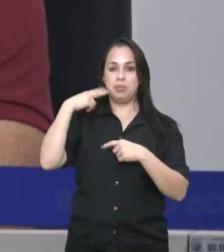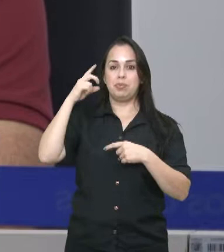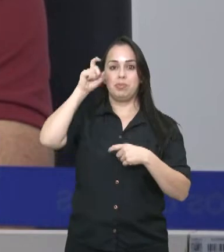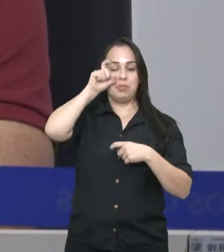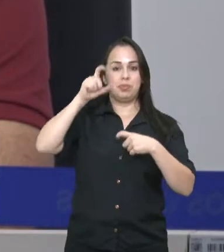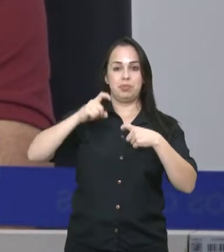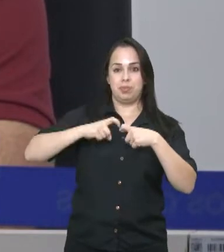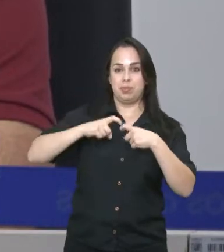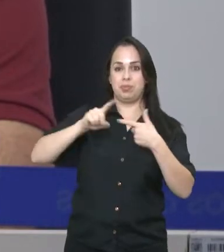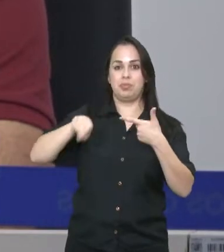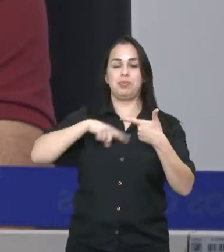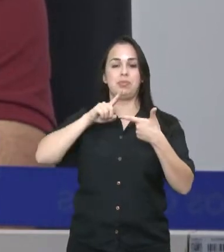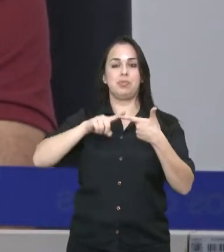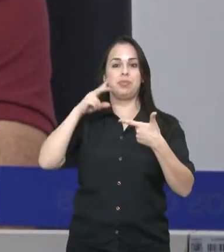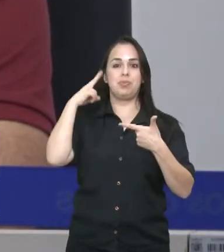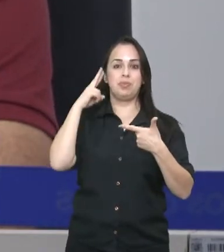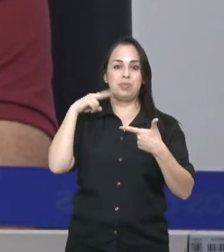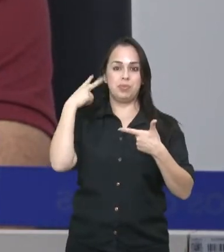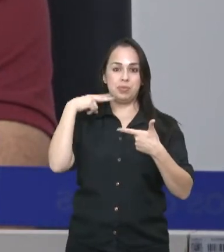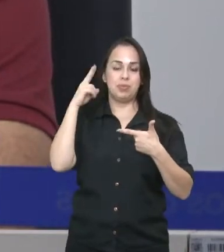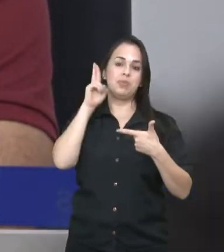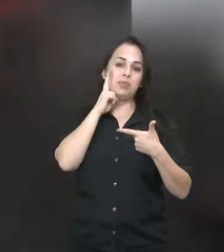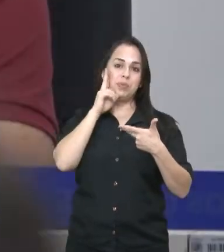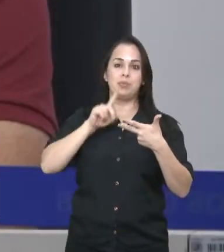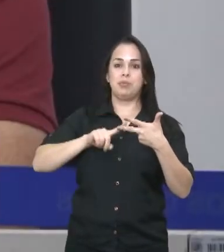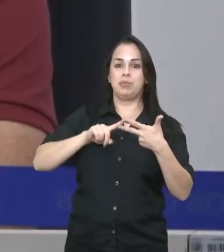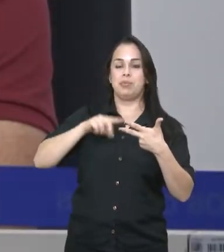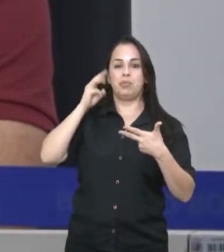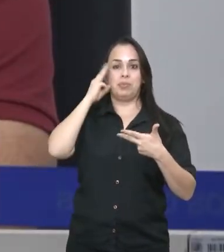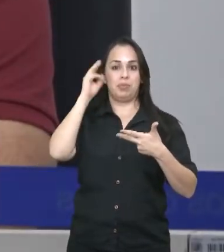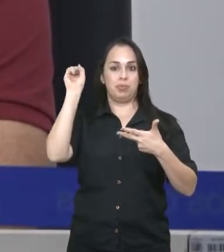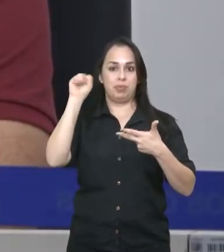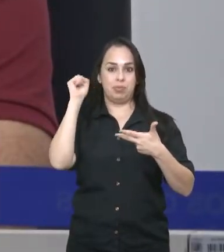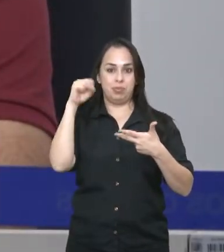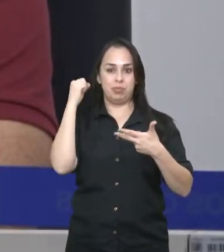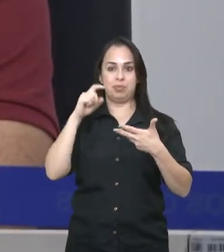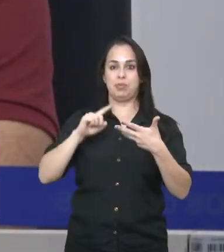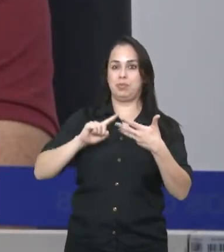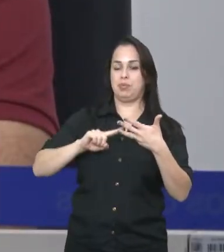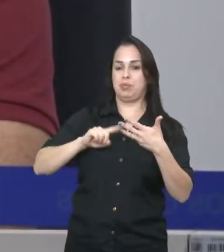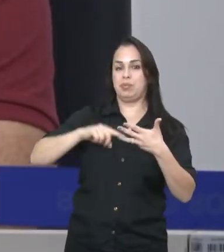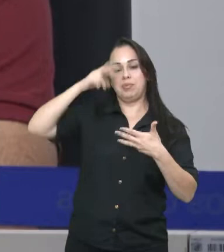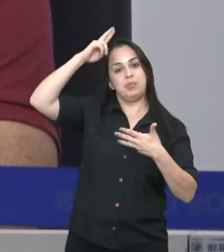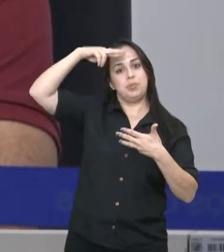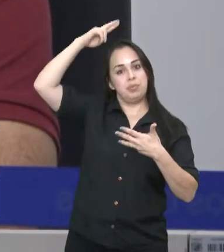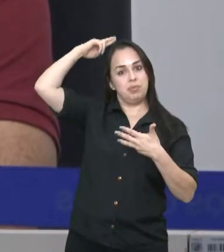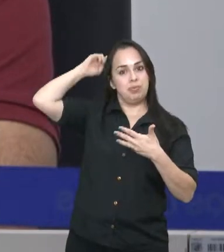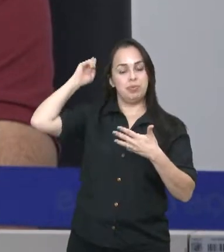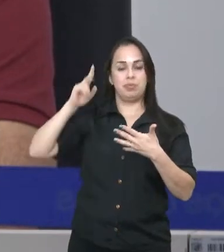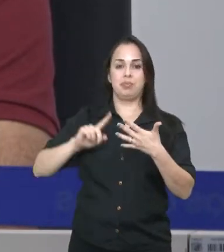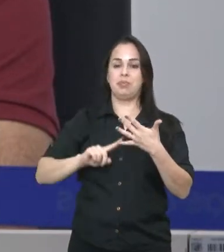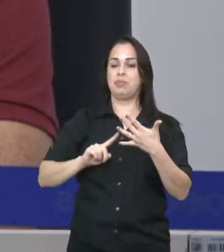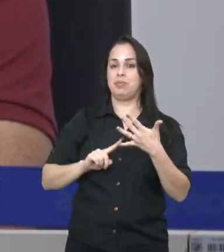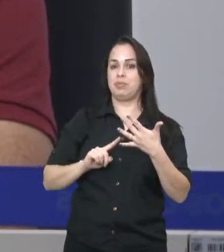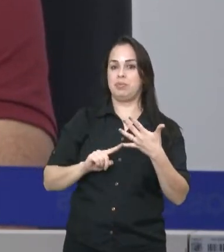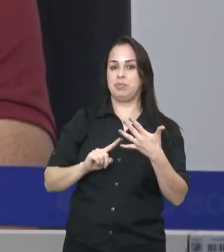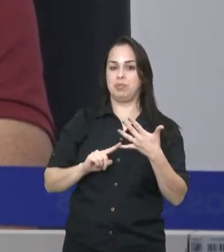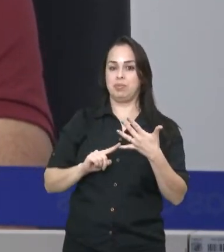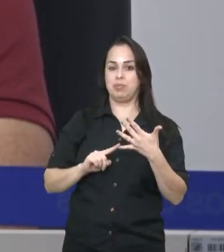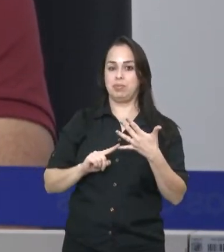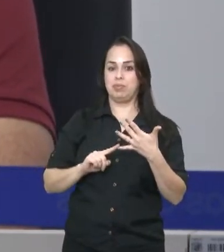vereador Renato Santiago, vereador Marcão da Academia, vereador Robertinho da Padaria,